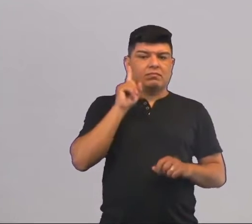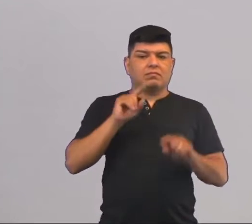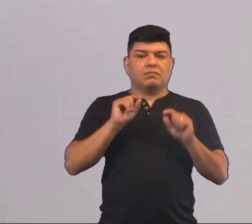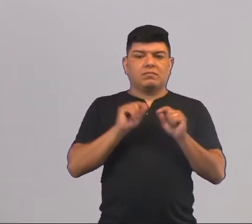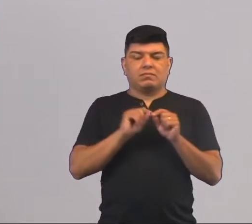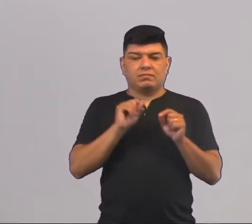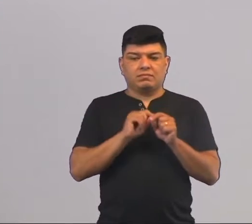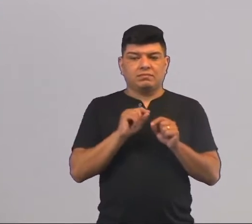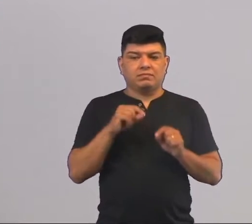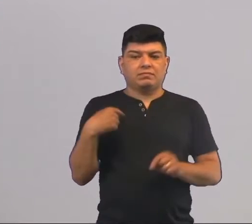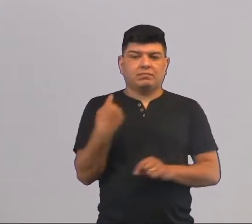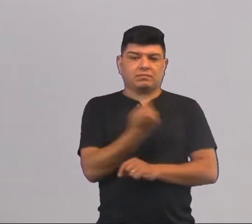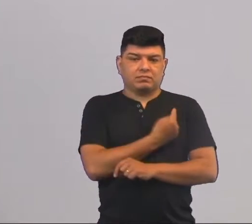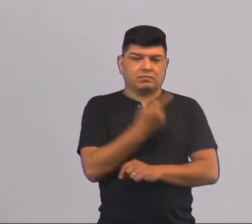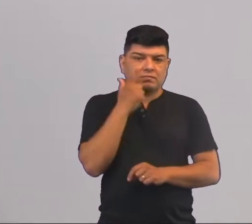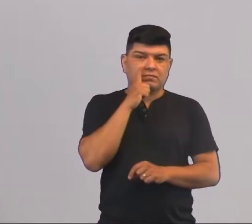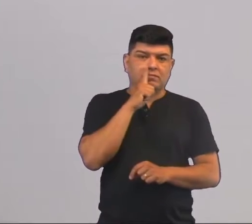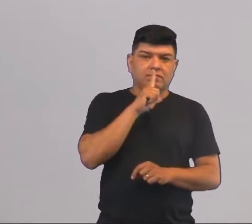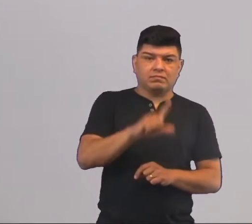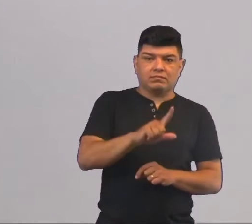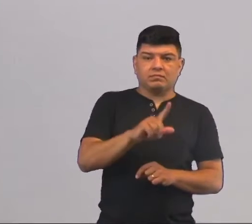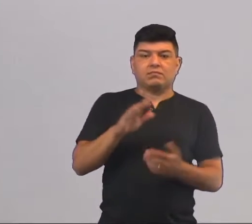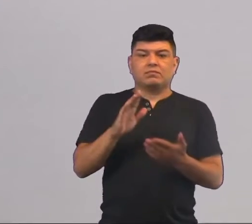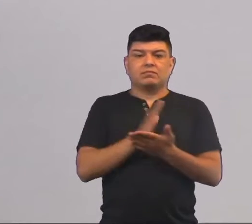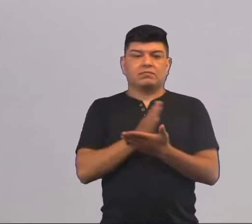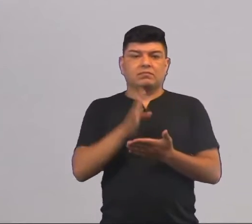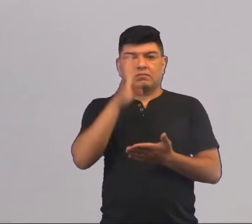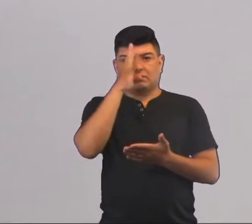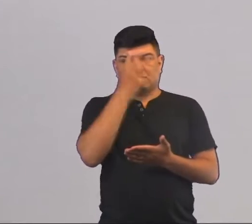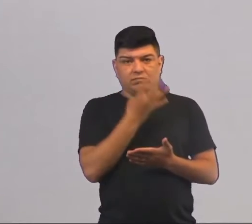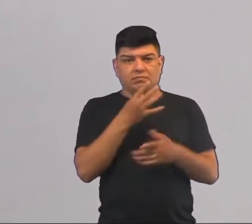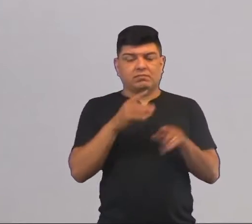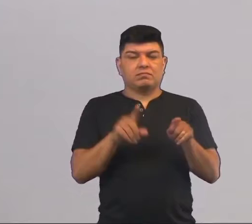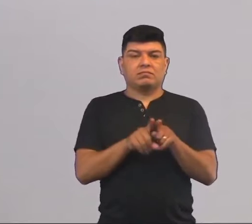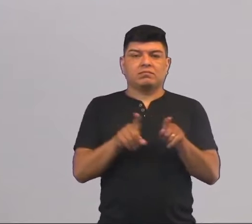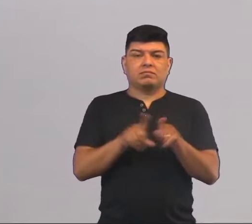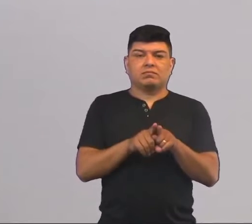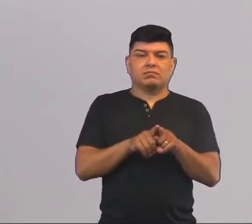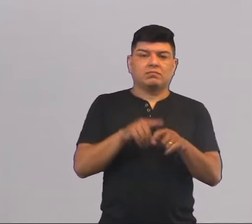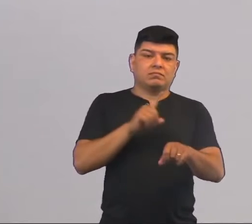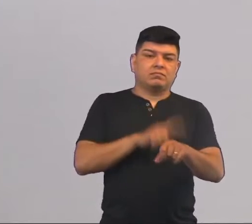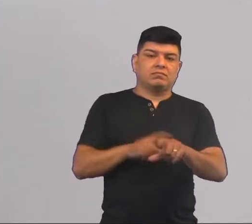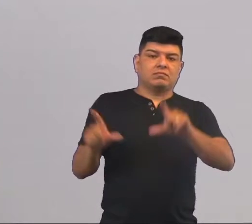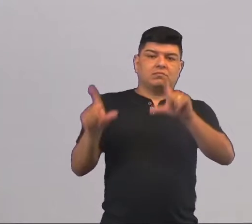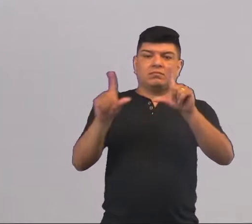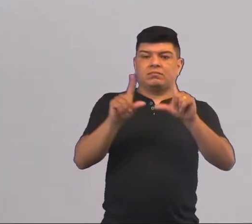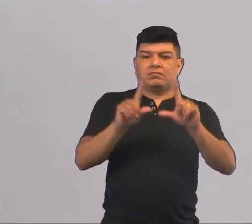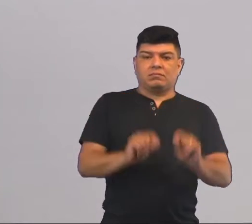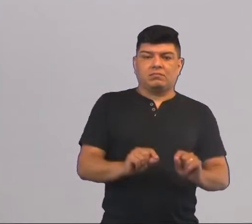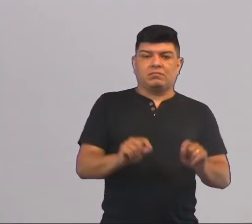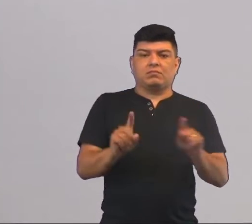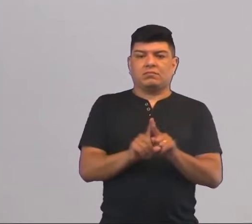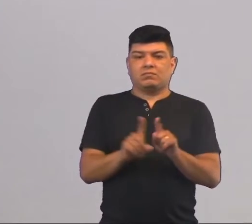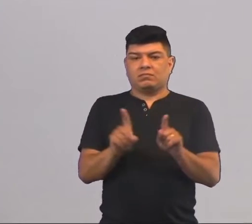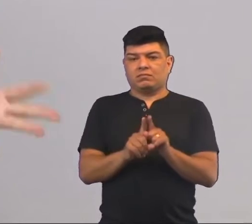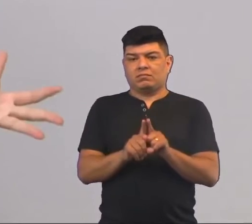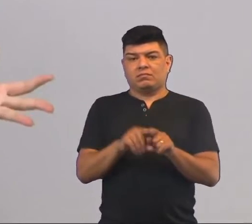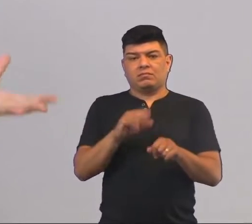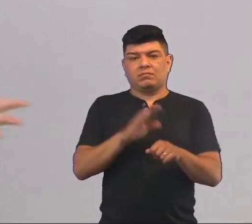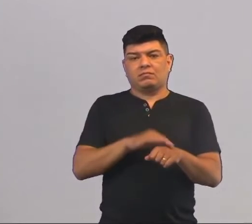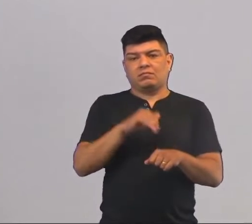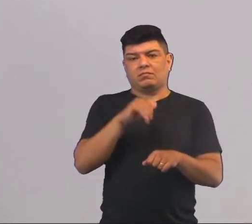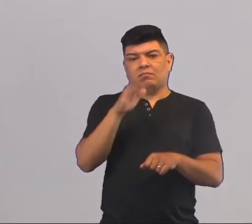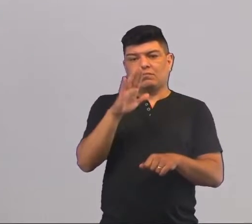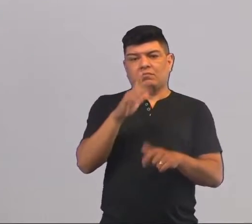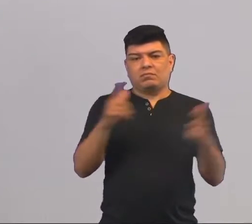e vai fazer com que a gente consiga determinado resultado em um tempo muito menor e com eficiência